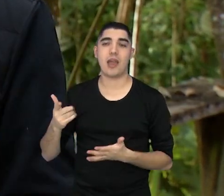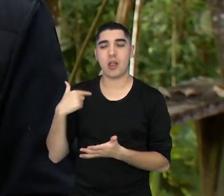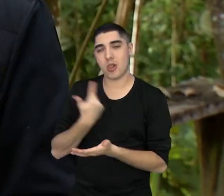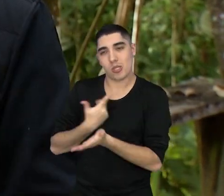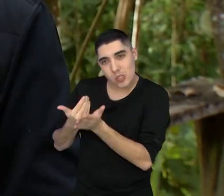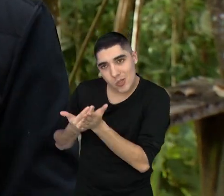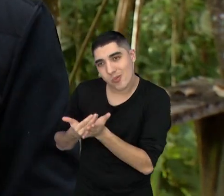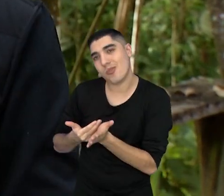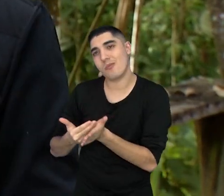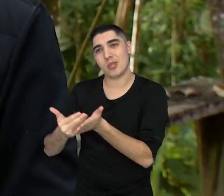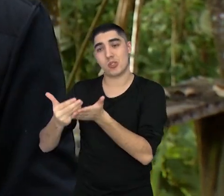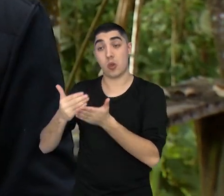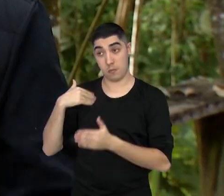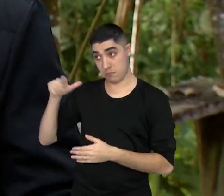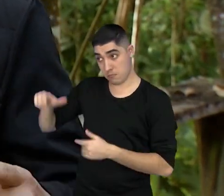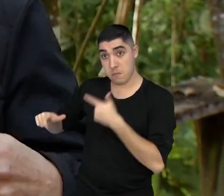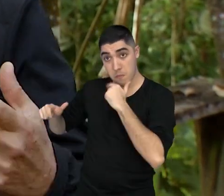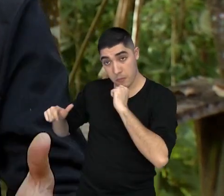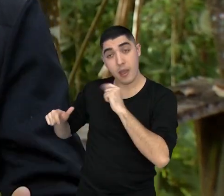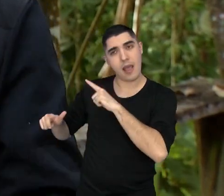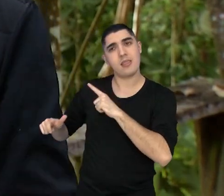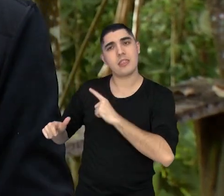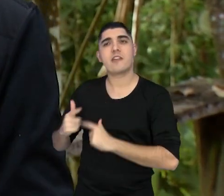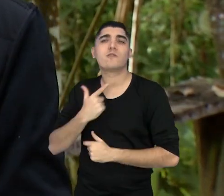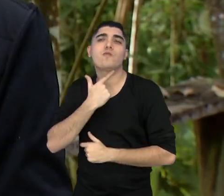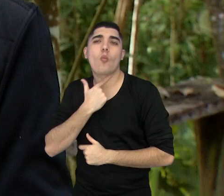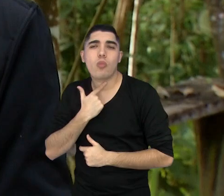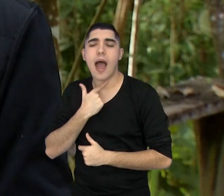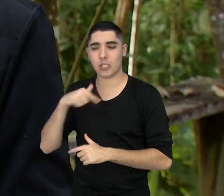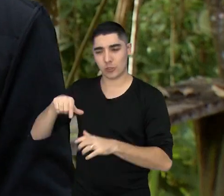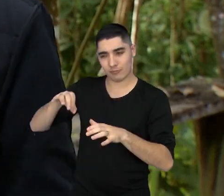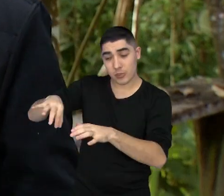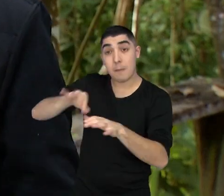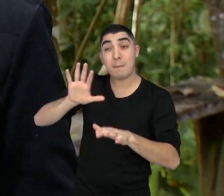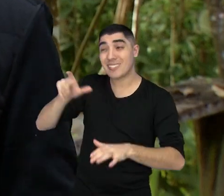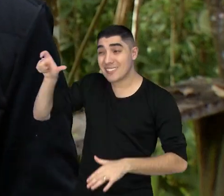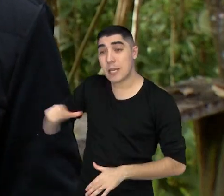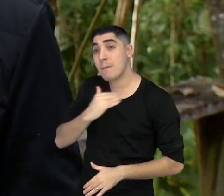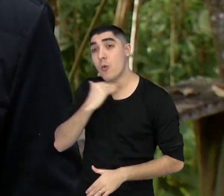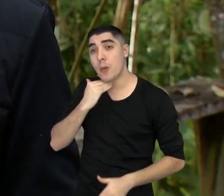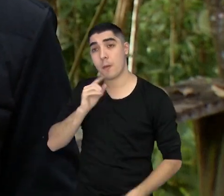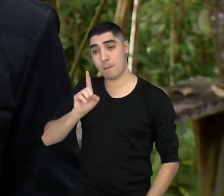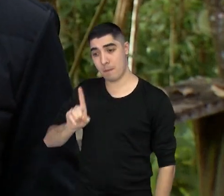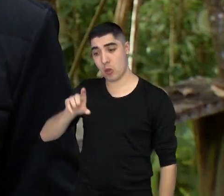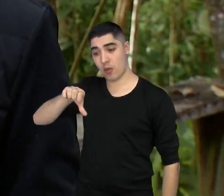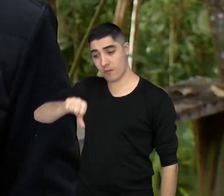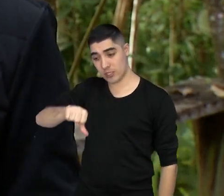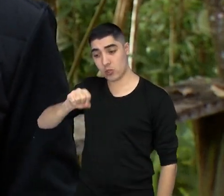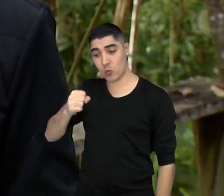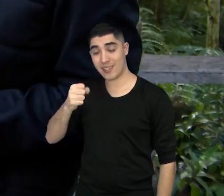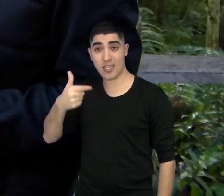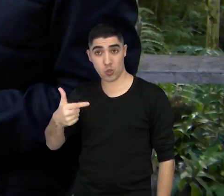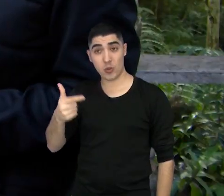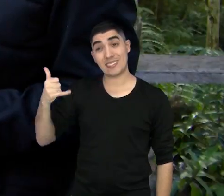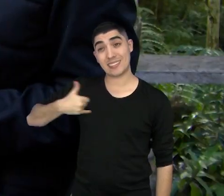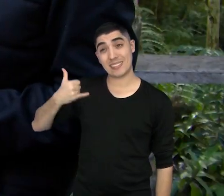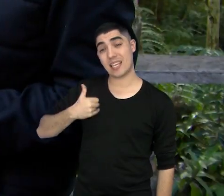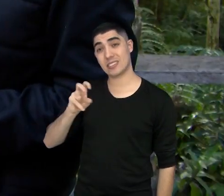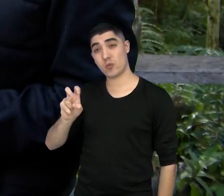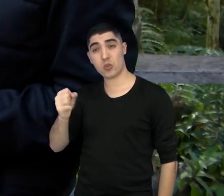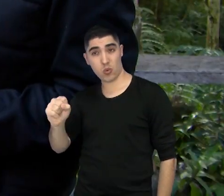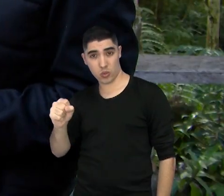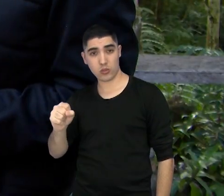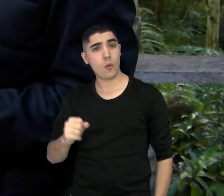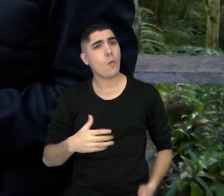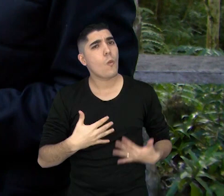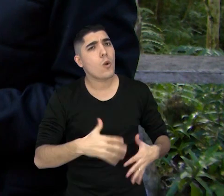começamos, meu pai tinha vontade de fazer esse negócio, só que meu pai morreu em 1982, aos 58